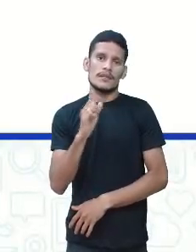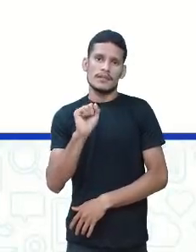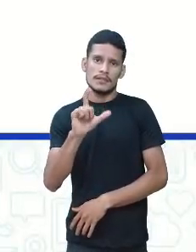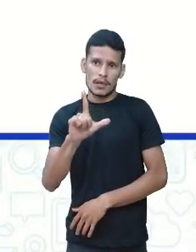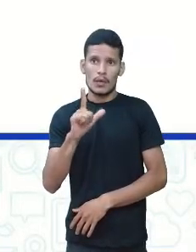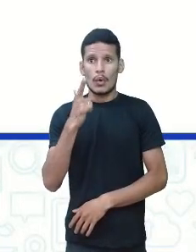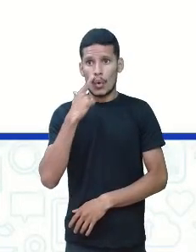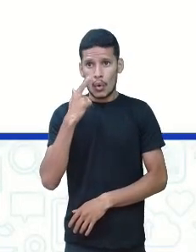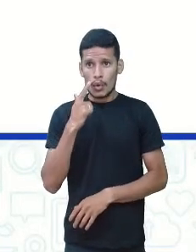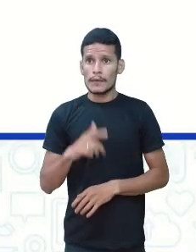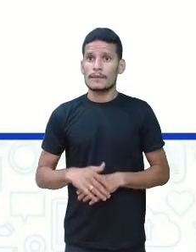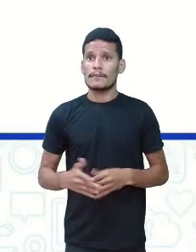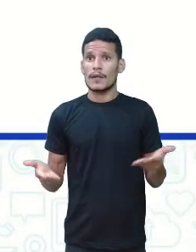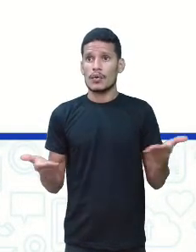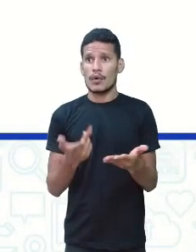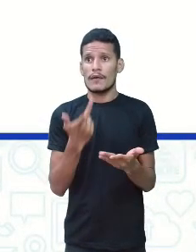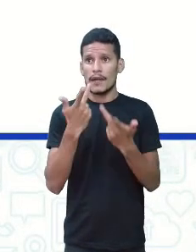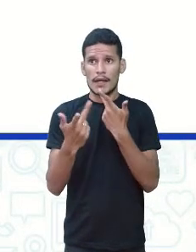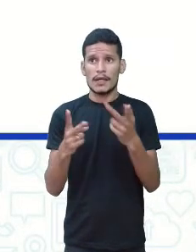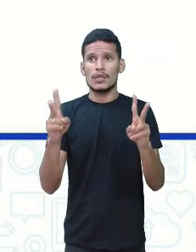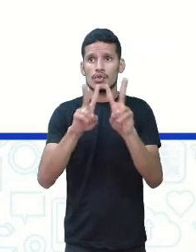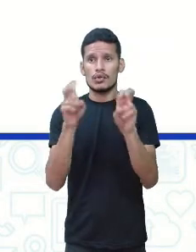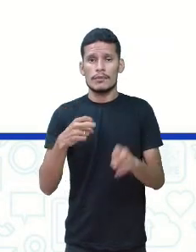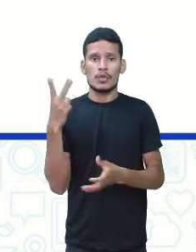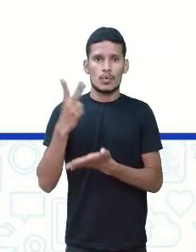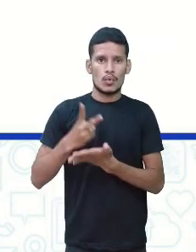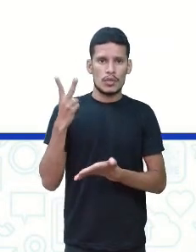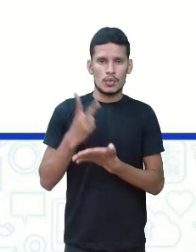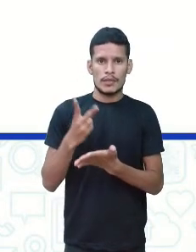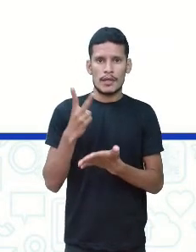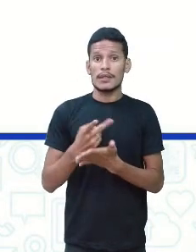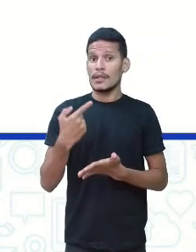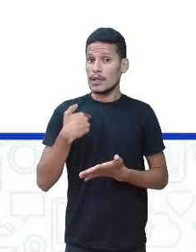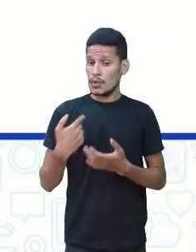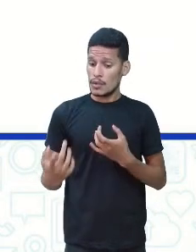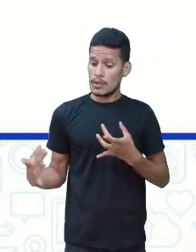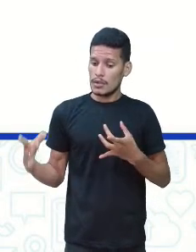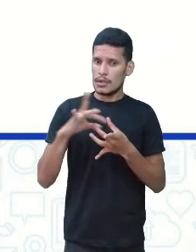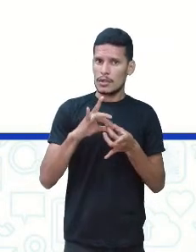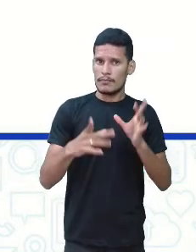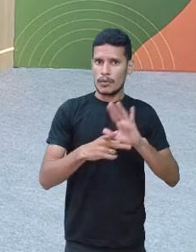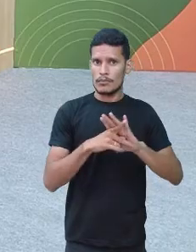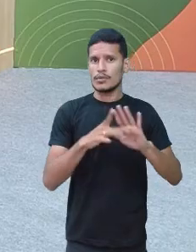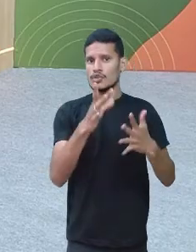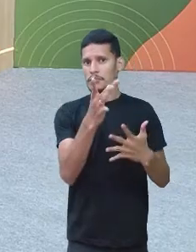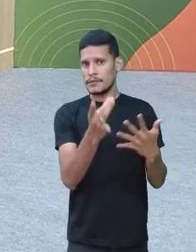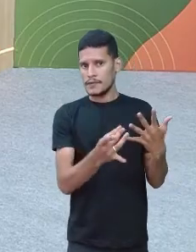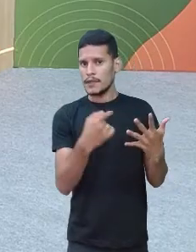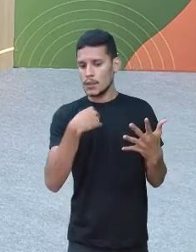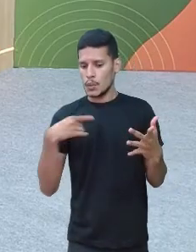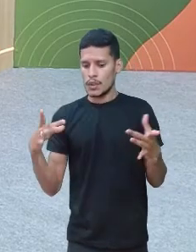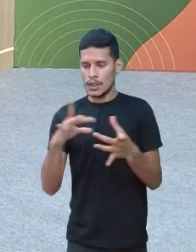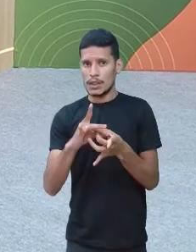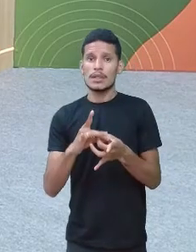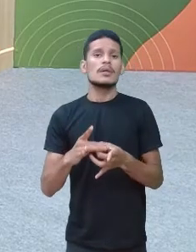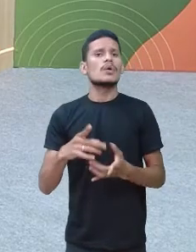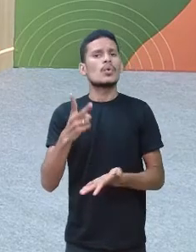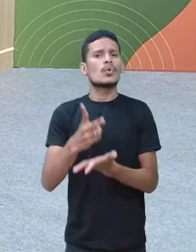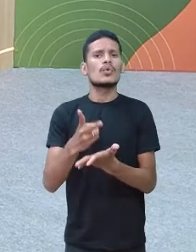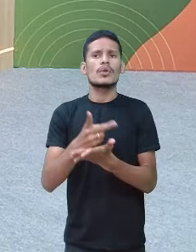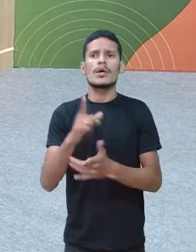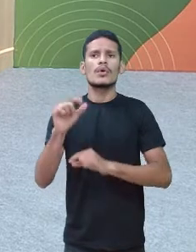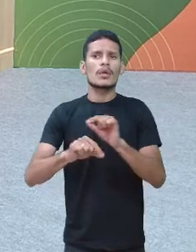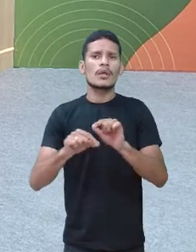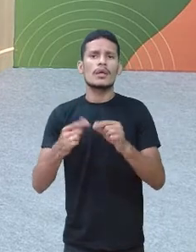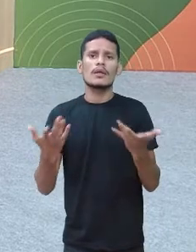E aí, vamos falar da continuidade. Aí eu vou pegar um gancho falando dessa especificidade e com